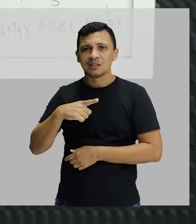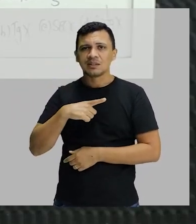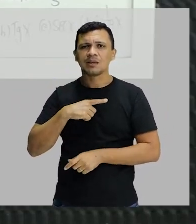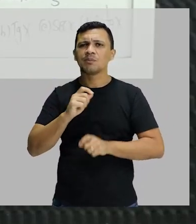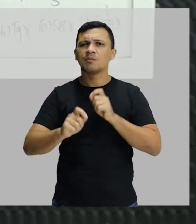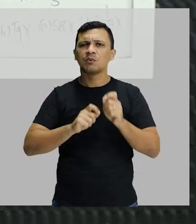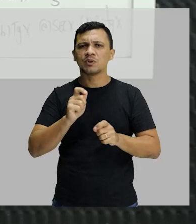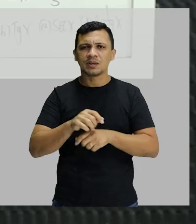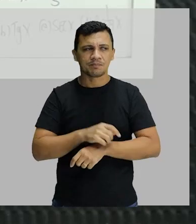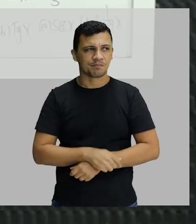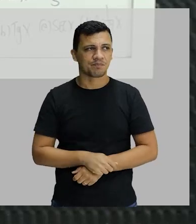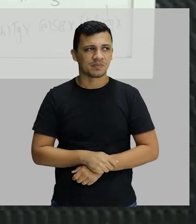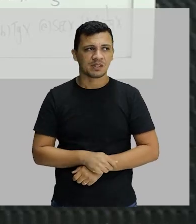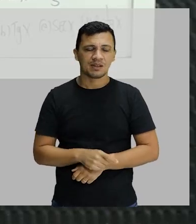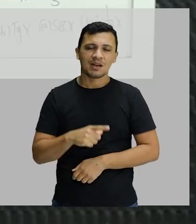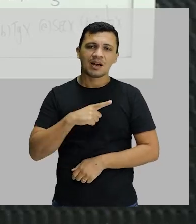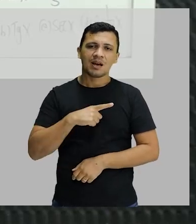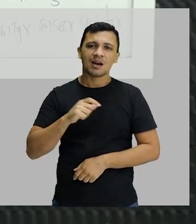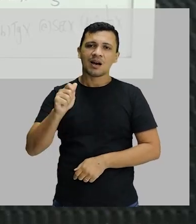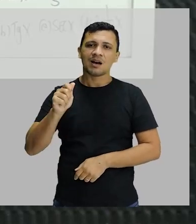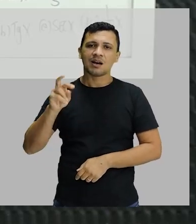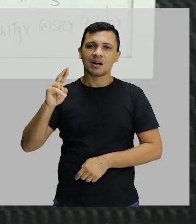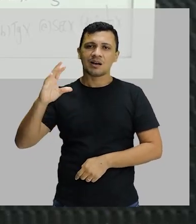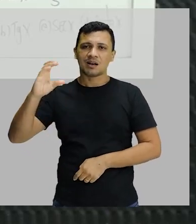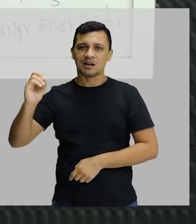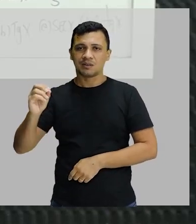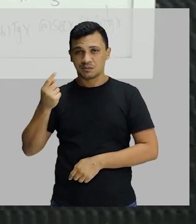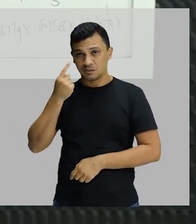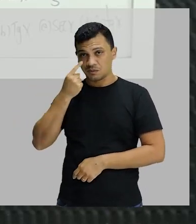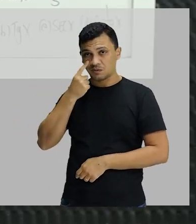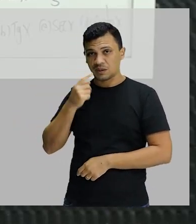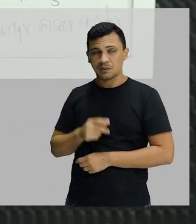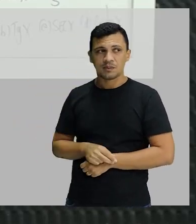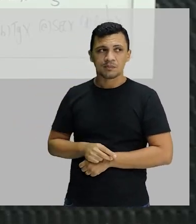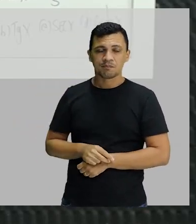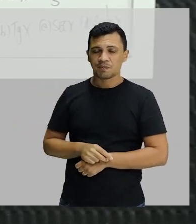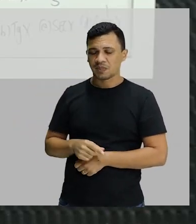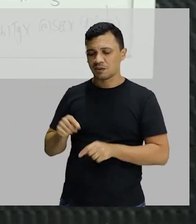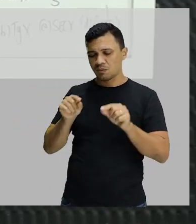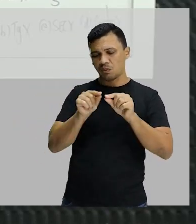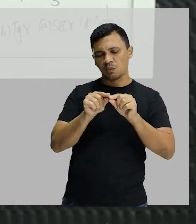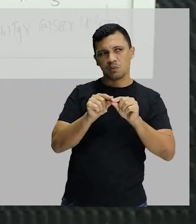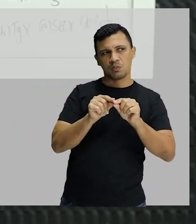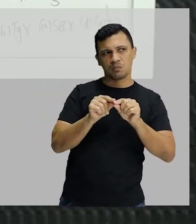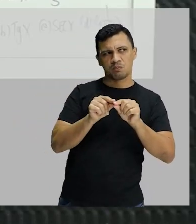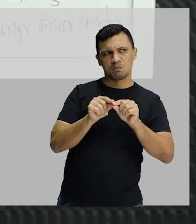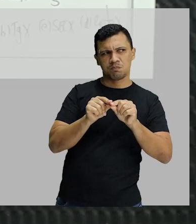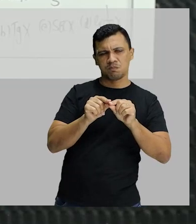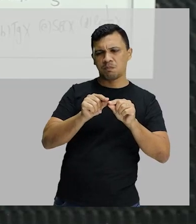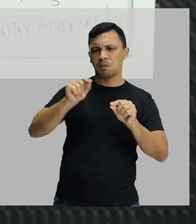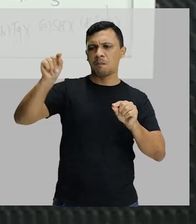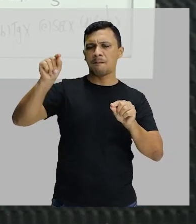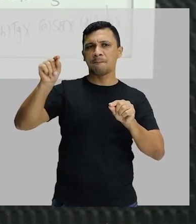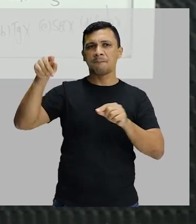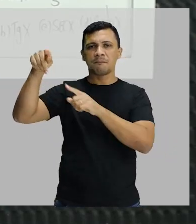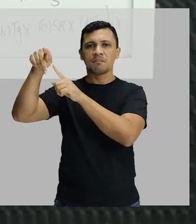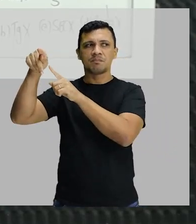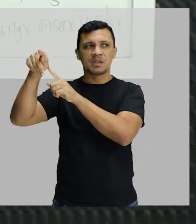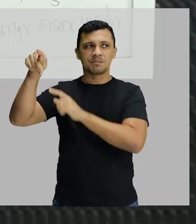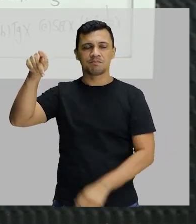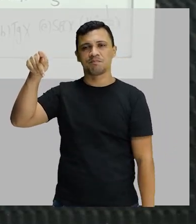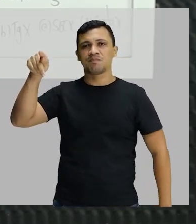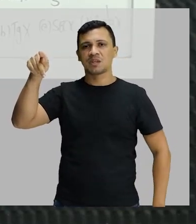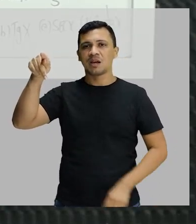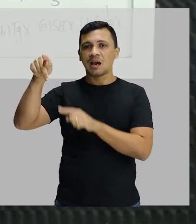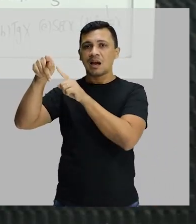né, de extremidade P. Tá? Esse arco aqui, você sabe que todos os arcos ele partem desse ponto aqui